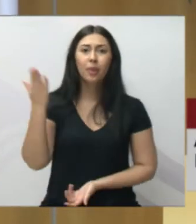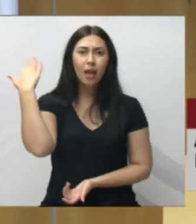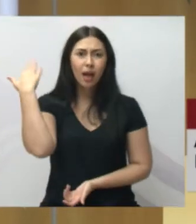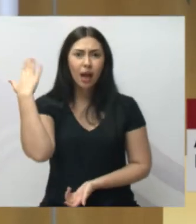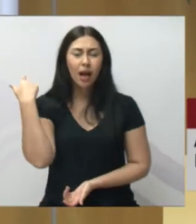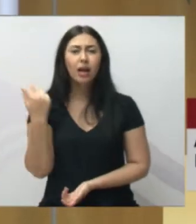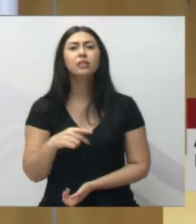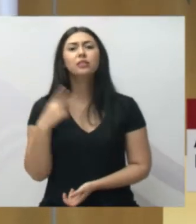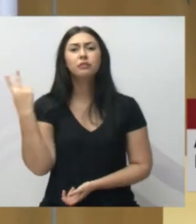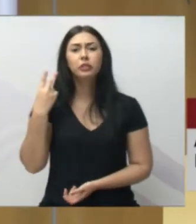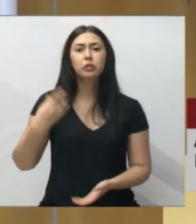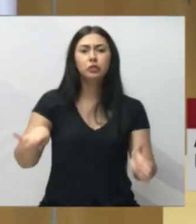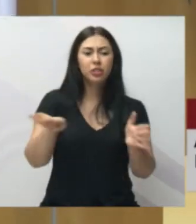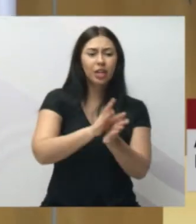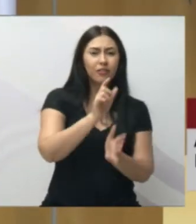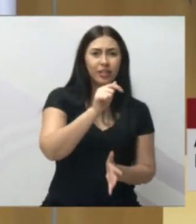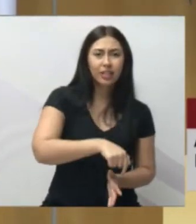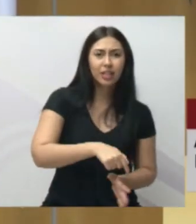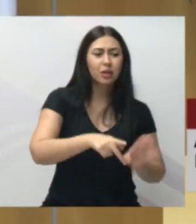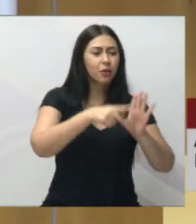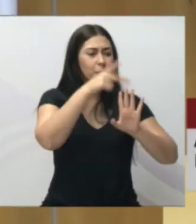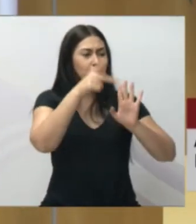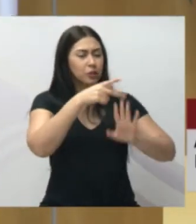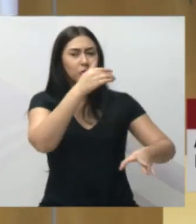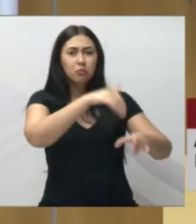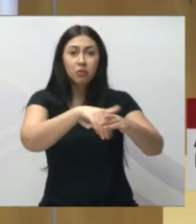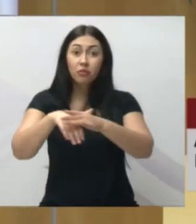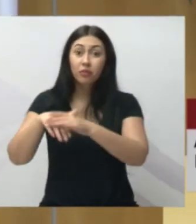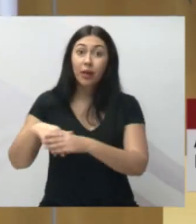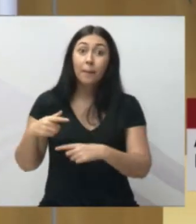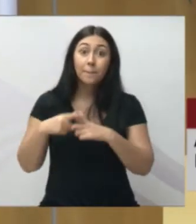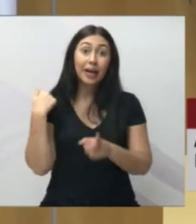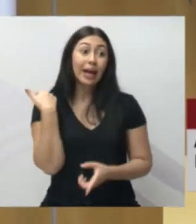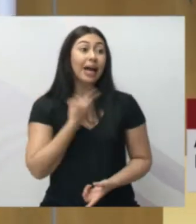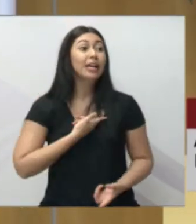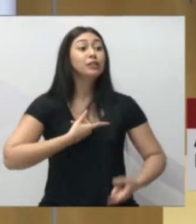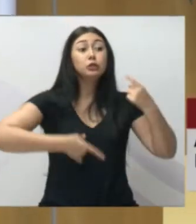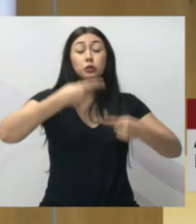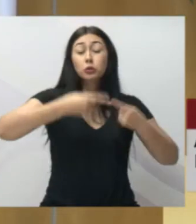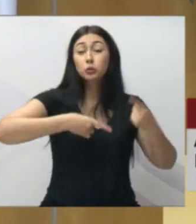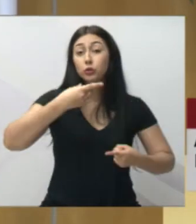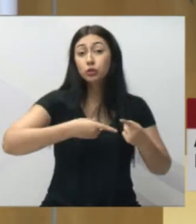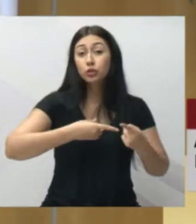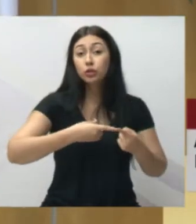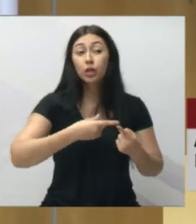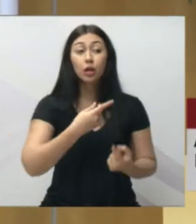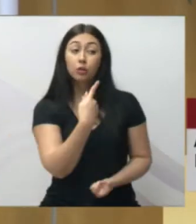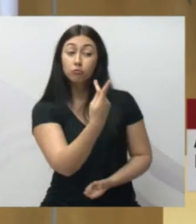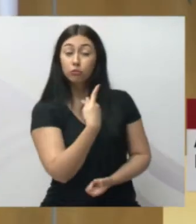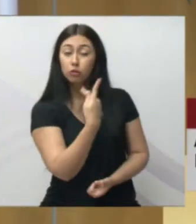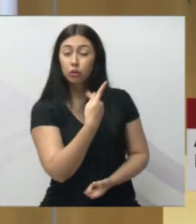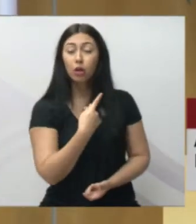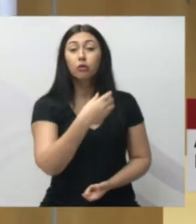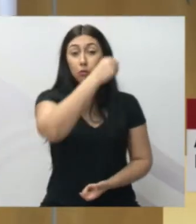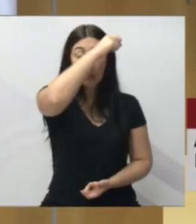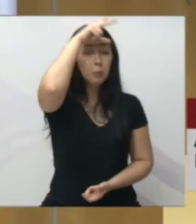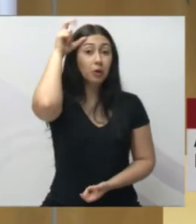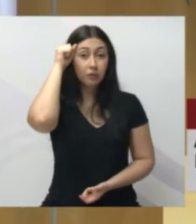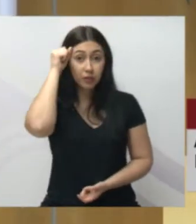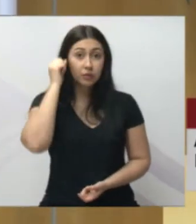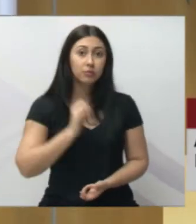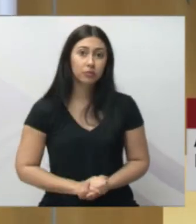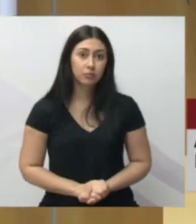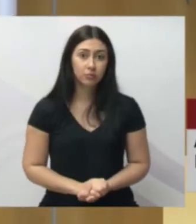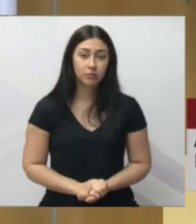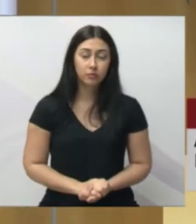votar os projetos, mas era discutido o projeto diretamente com o prefeito. Então, não tinha essa questão hoje de ir para as ruas, buscar demandas,